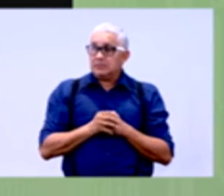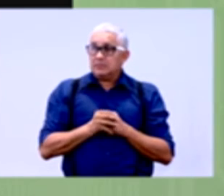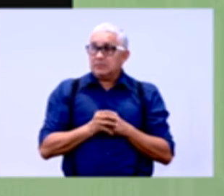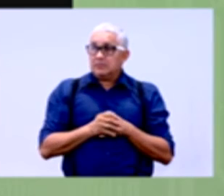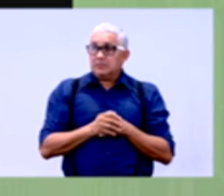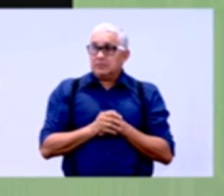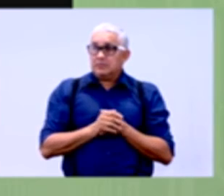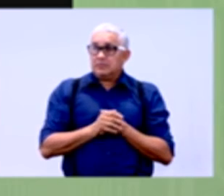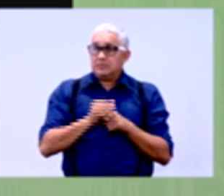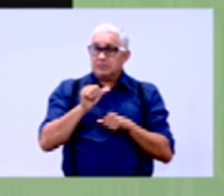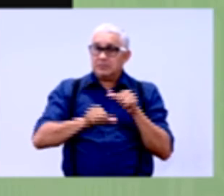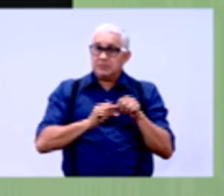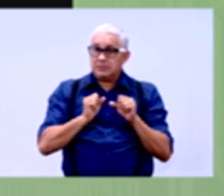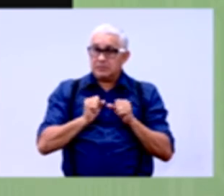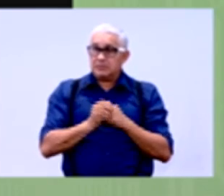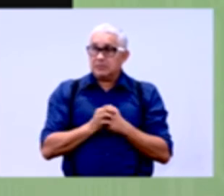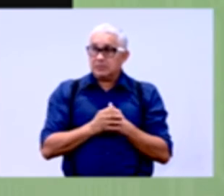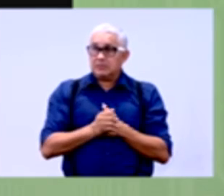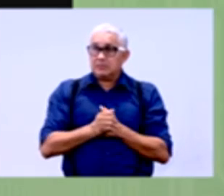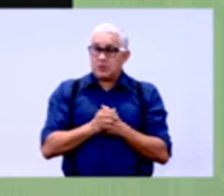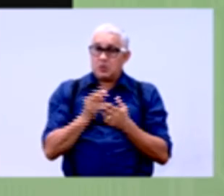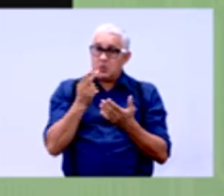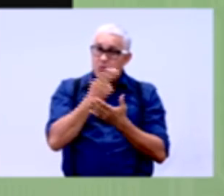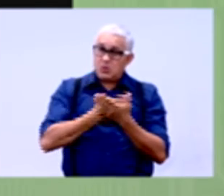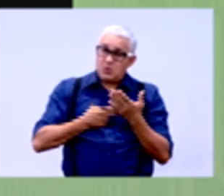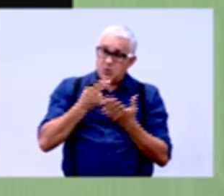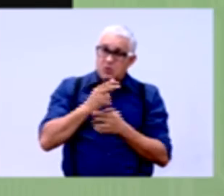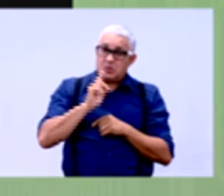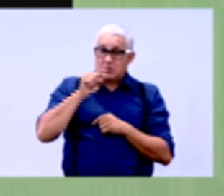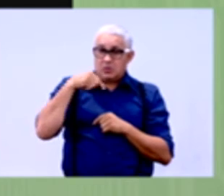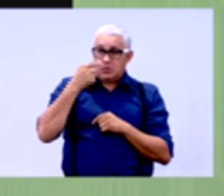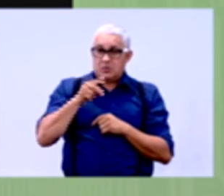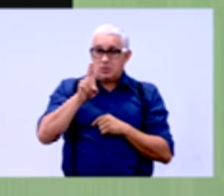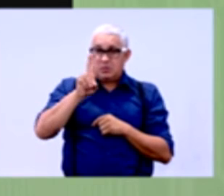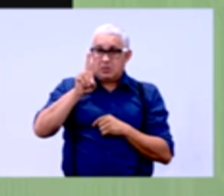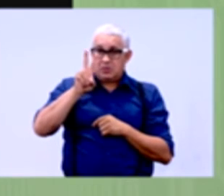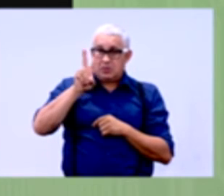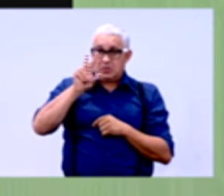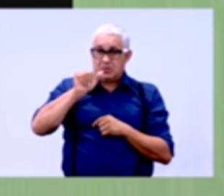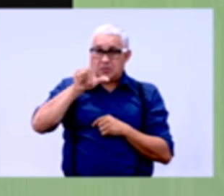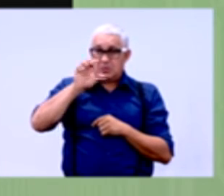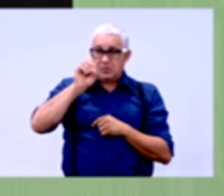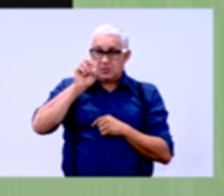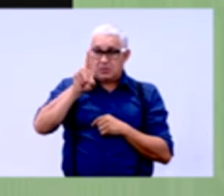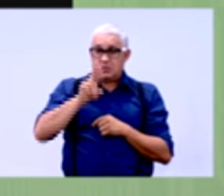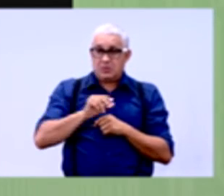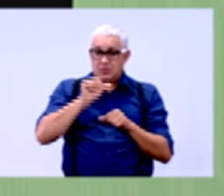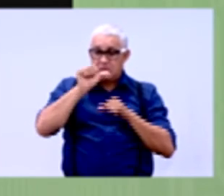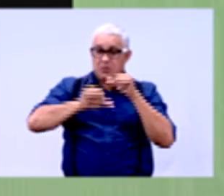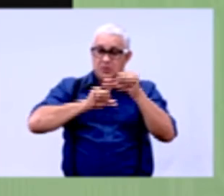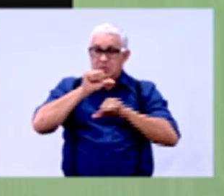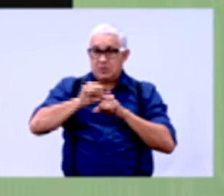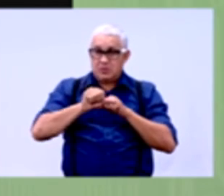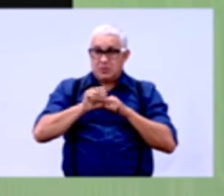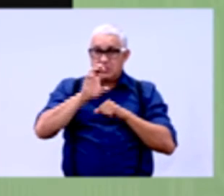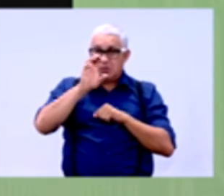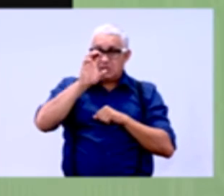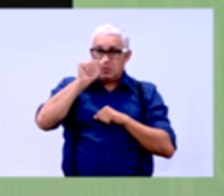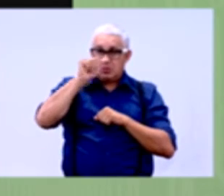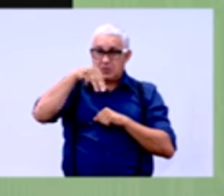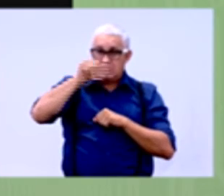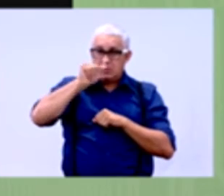ele pode alterar o componente gráfico, e aí o valor que for alterado na camada de